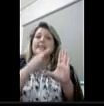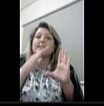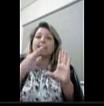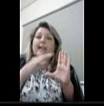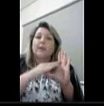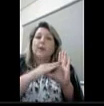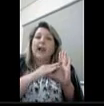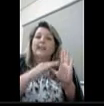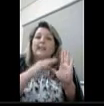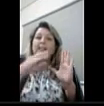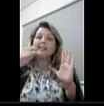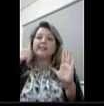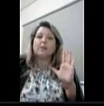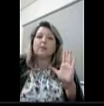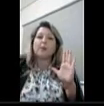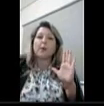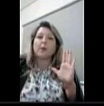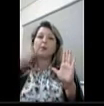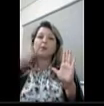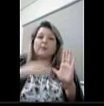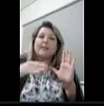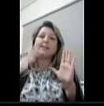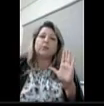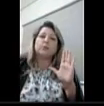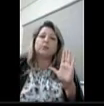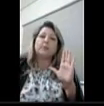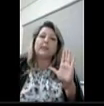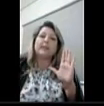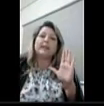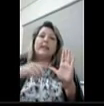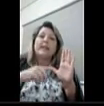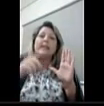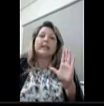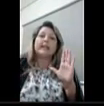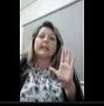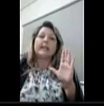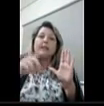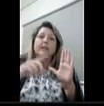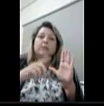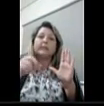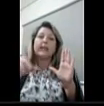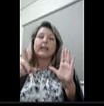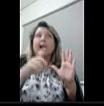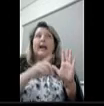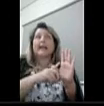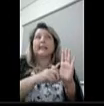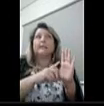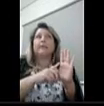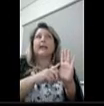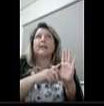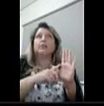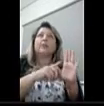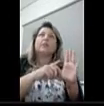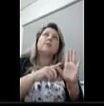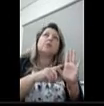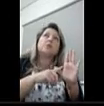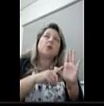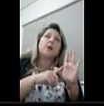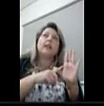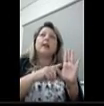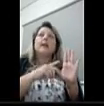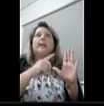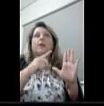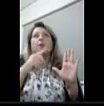necessário a criança, aos poucos, ter essa autonomia e ir lembrando, né? Ah, então tá, eu chego da